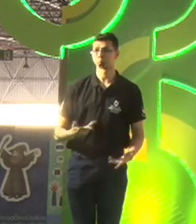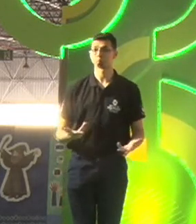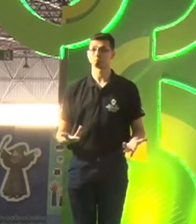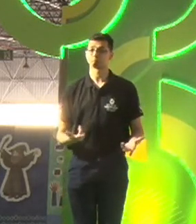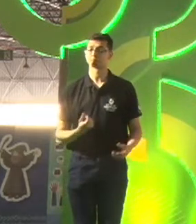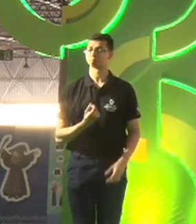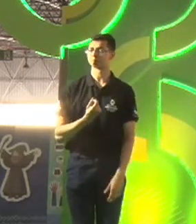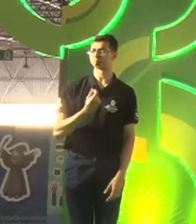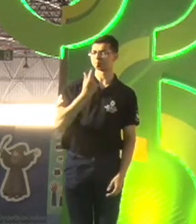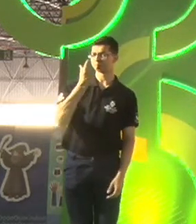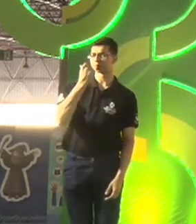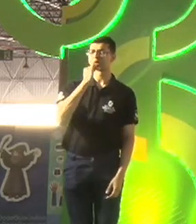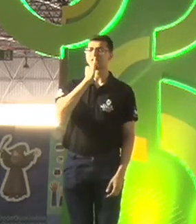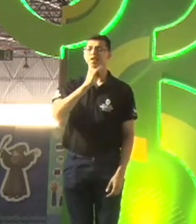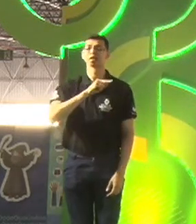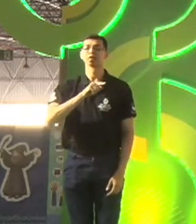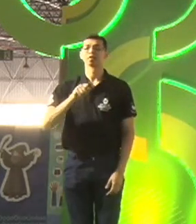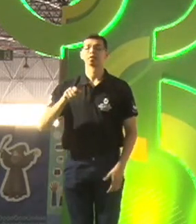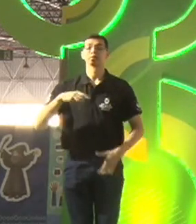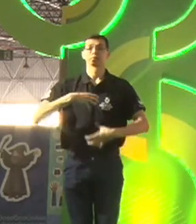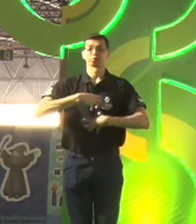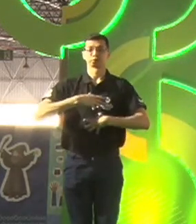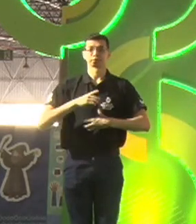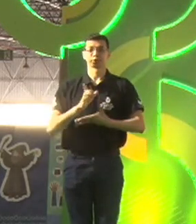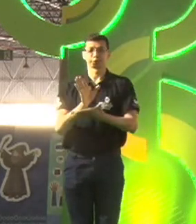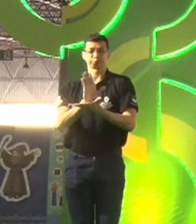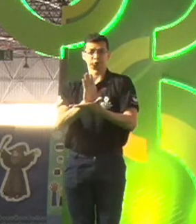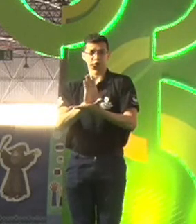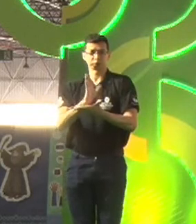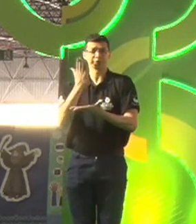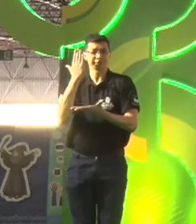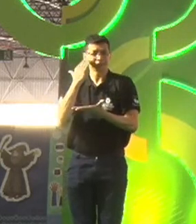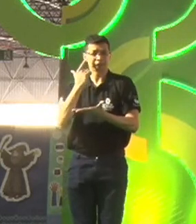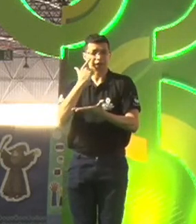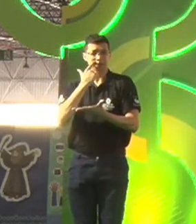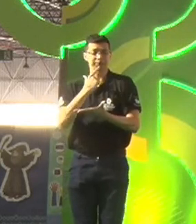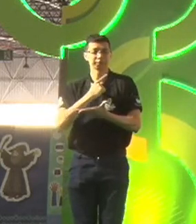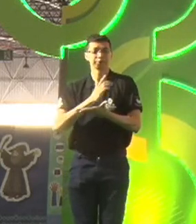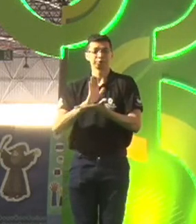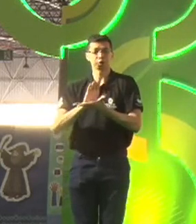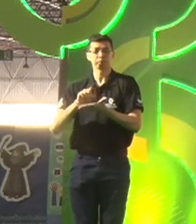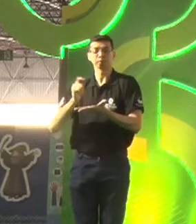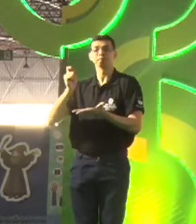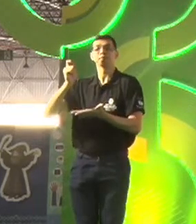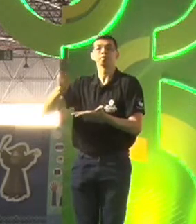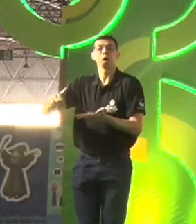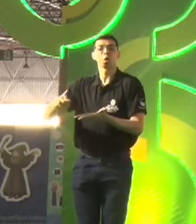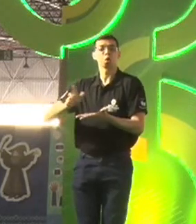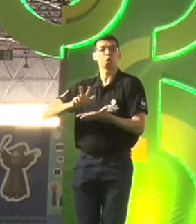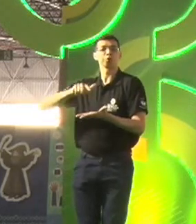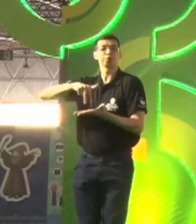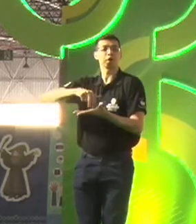o sentimento que você sentiu ao ver aquela cena que você sabe que tem um cara ali sendo pago para fazer aquilo